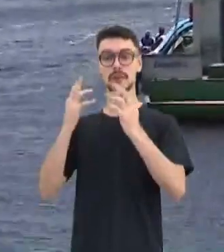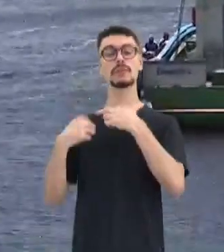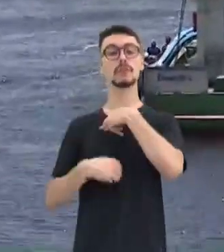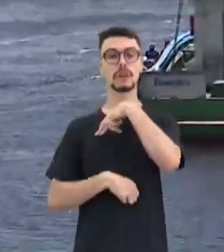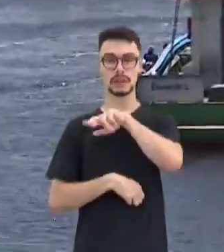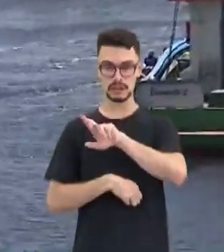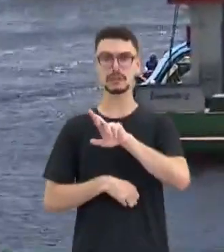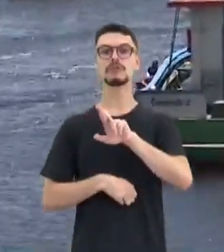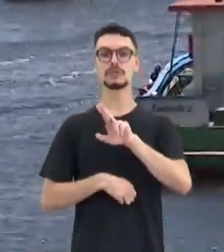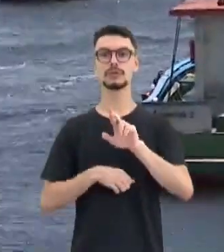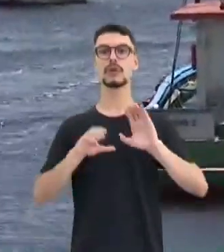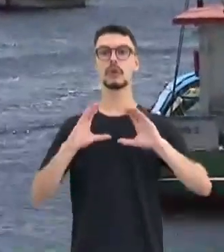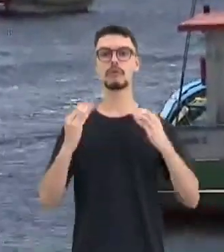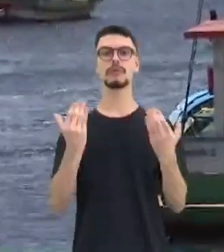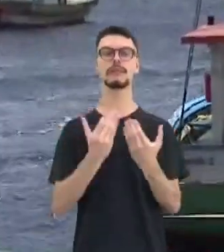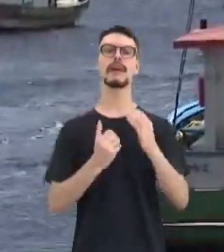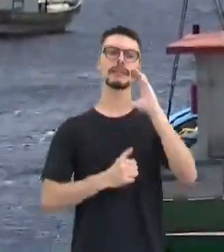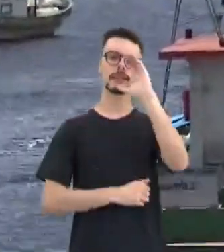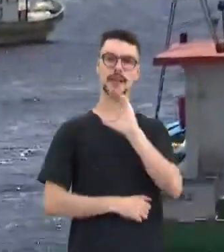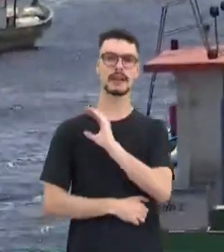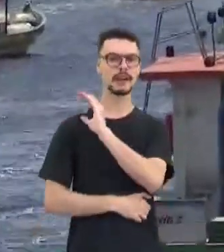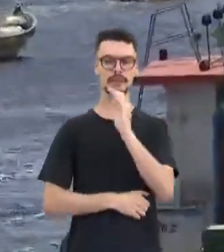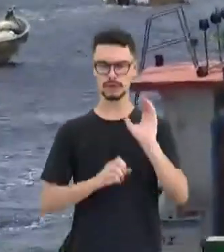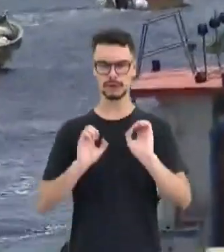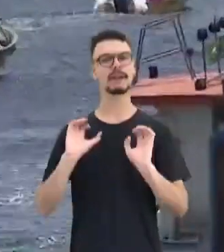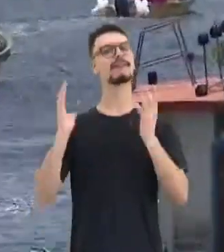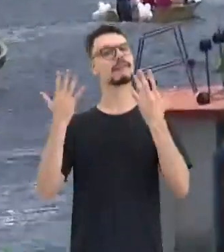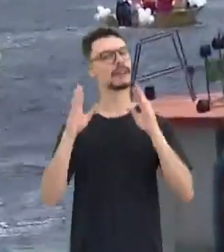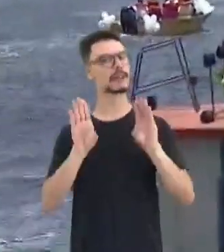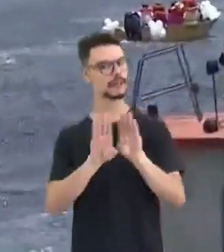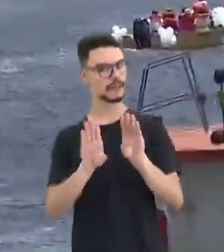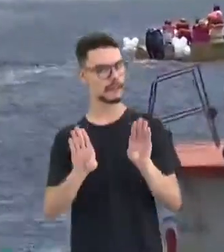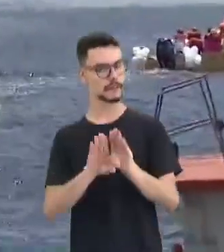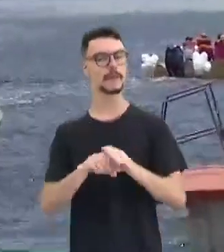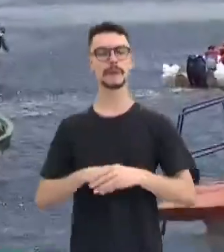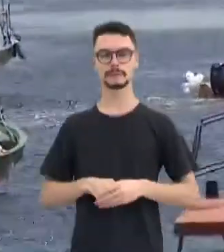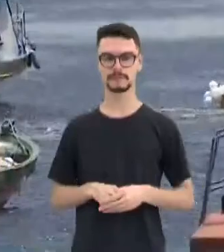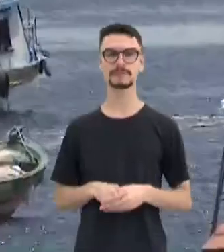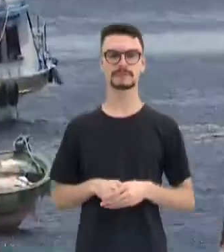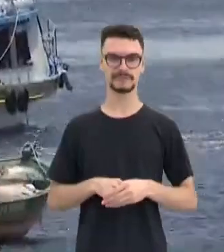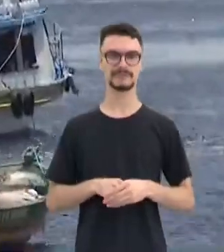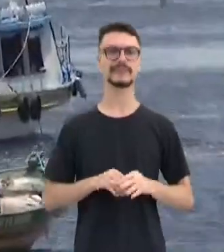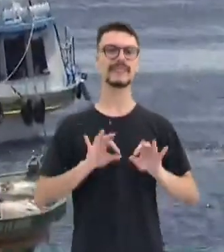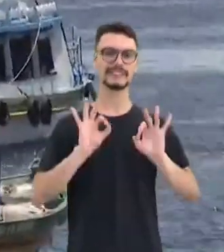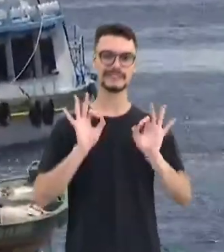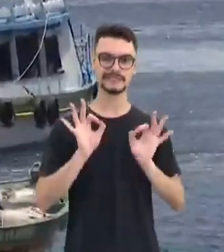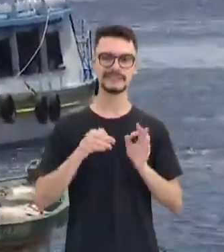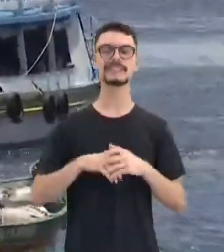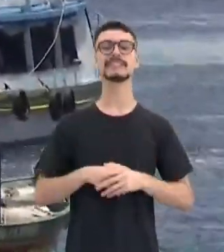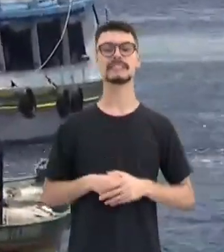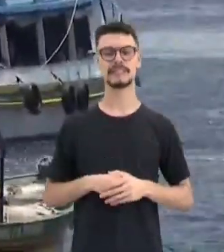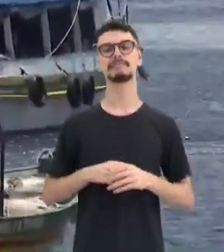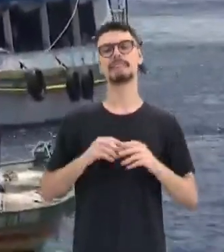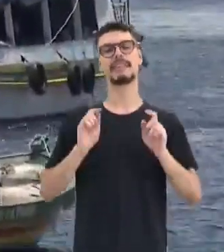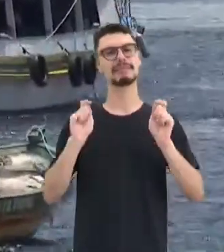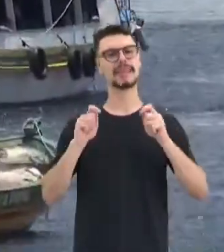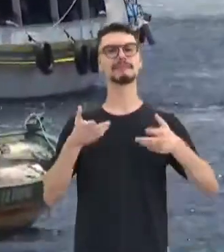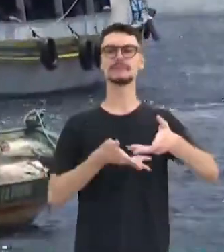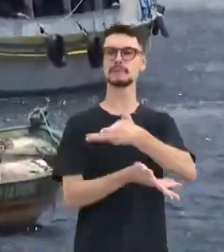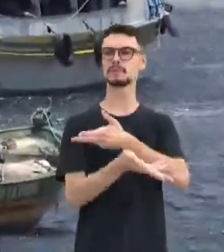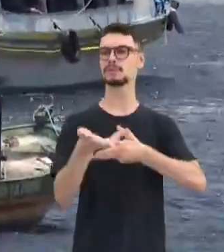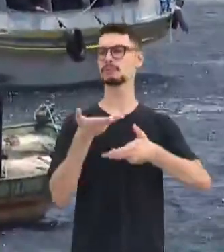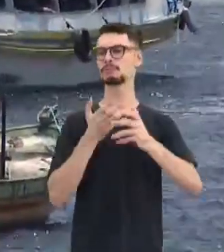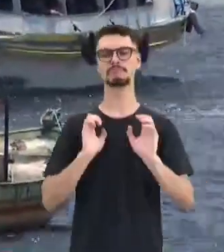comunidade católica também em festa aqui no nosso município. Diana? Tá certo, Michel. Tem espaço para tudo e para todo mundo,